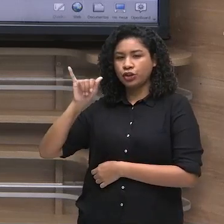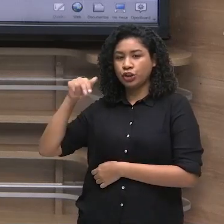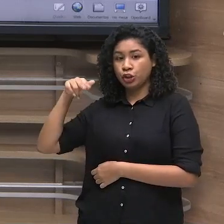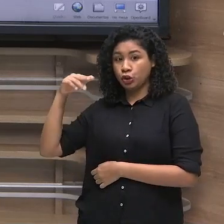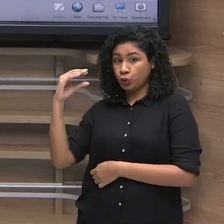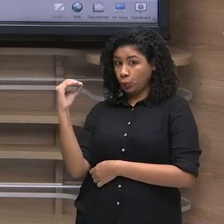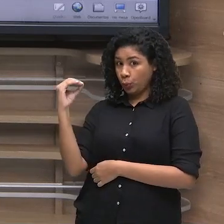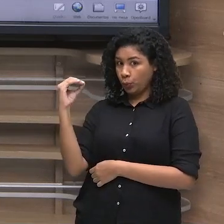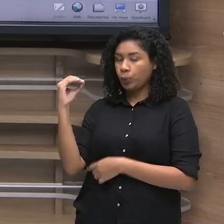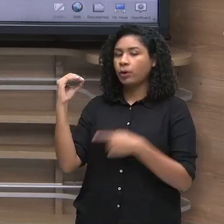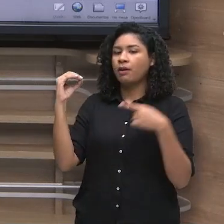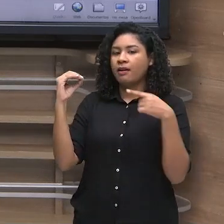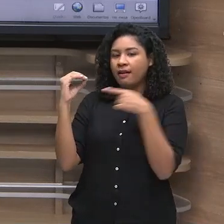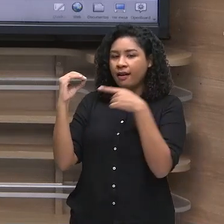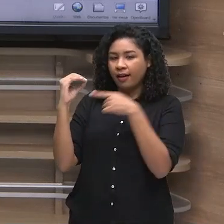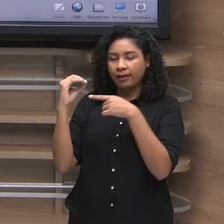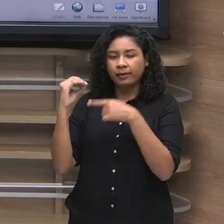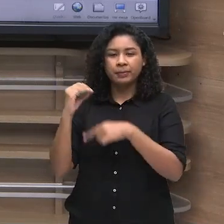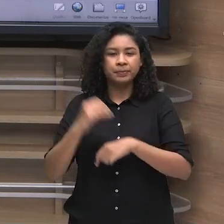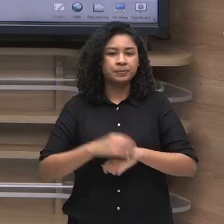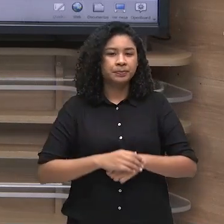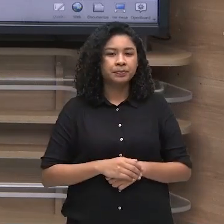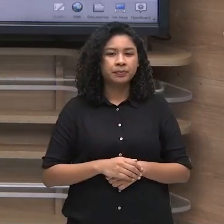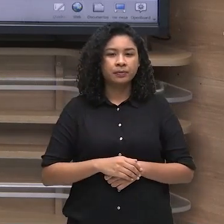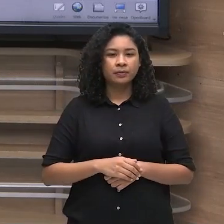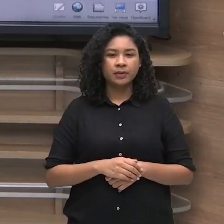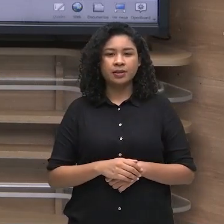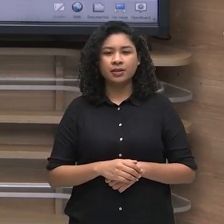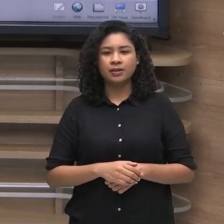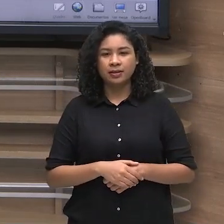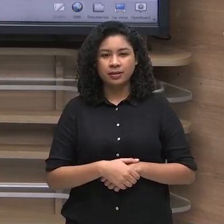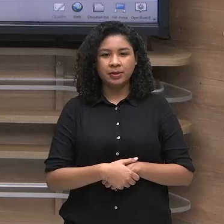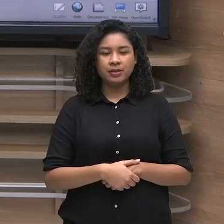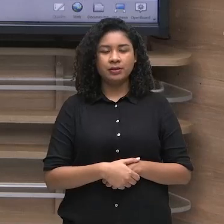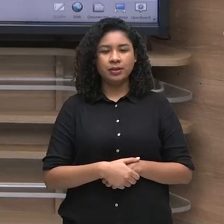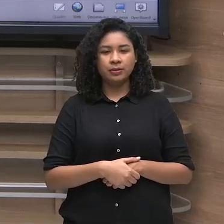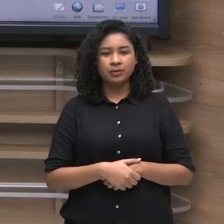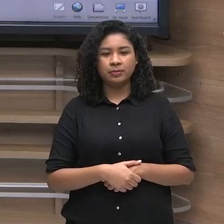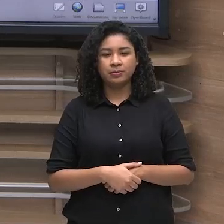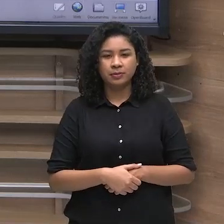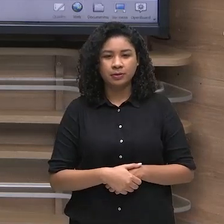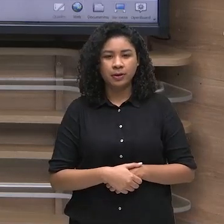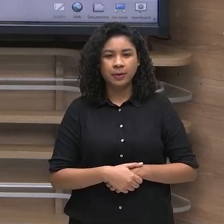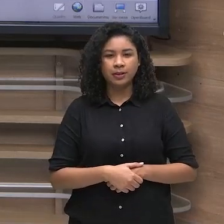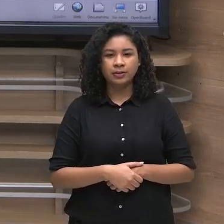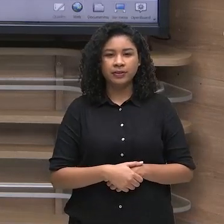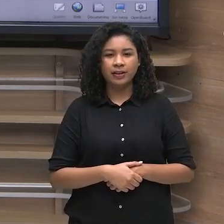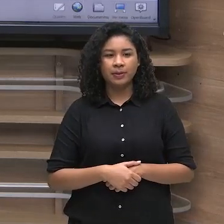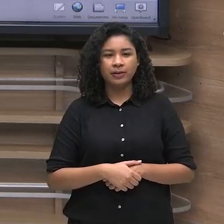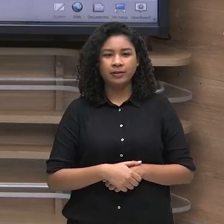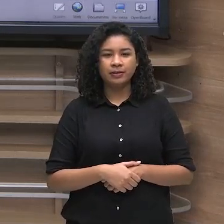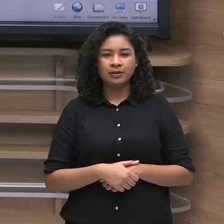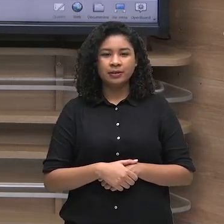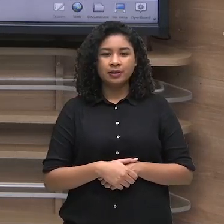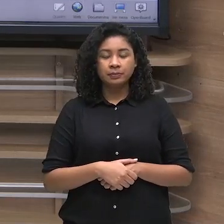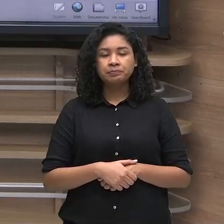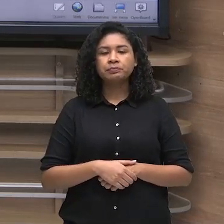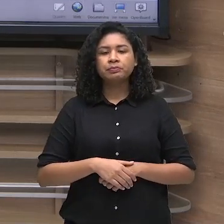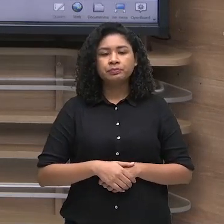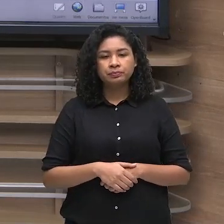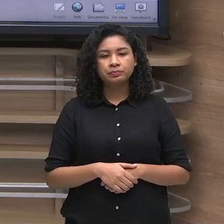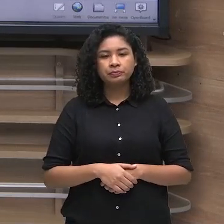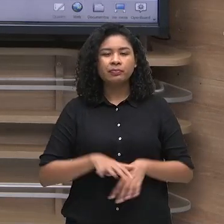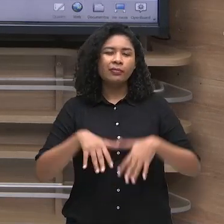canto excelente, sabe? Só no meu banheiro, óbvio. Senão eu cantaria para você, mas você já deve,